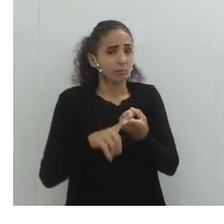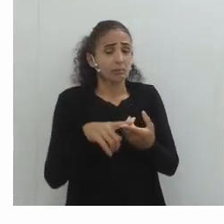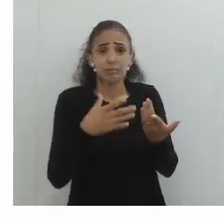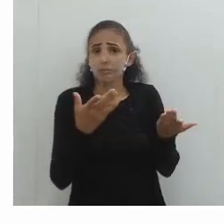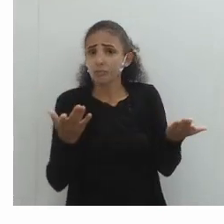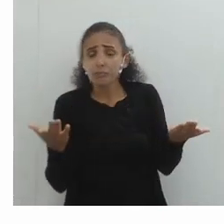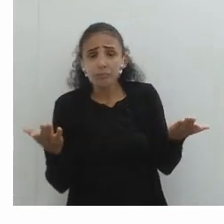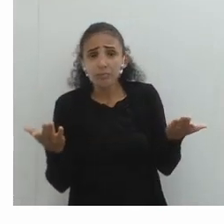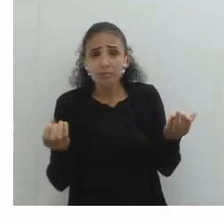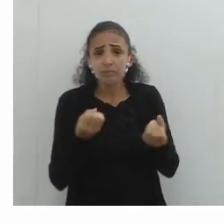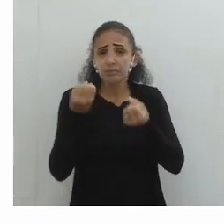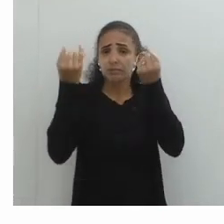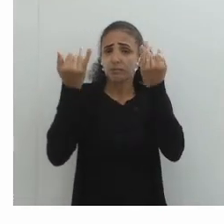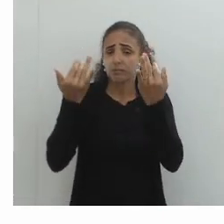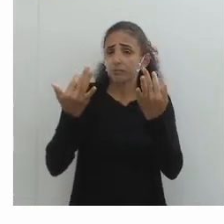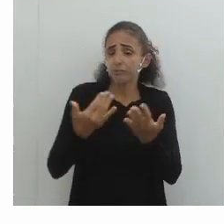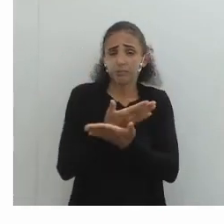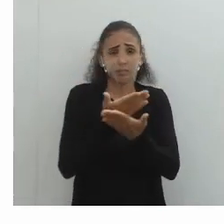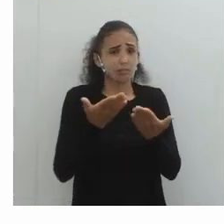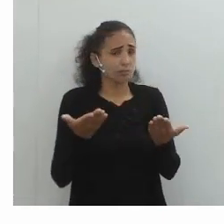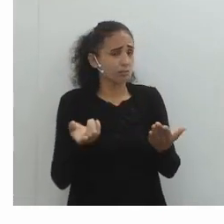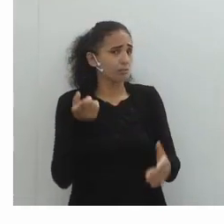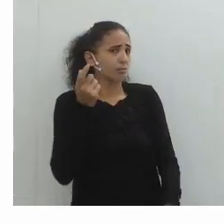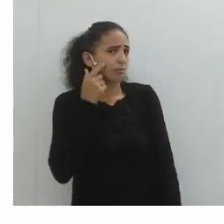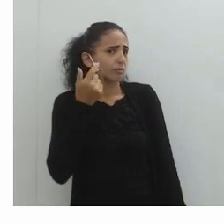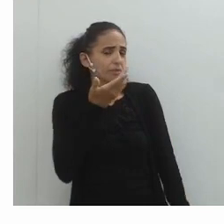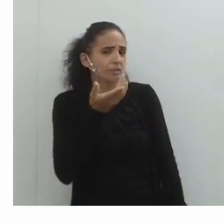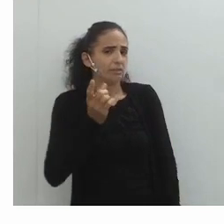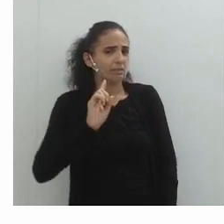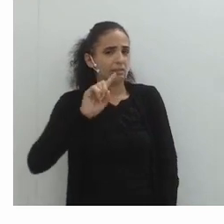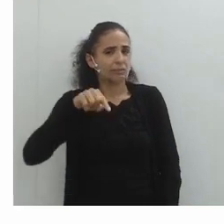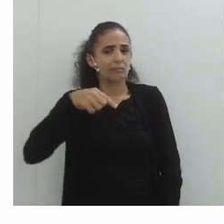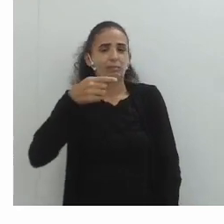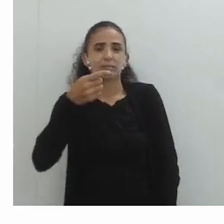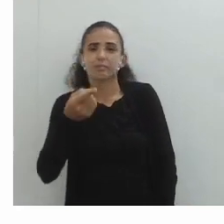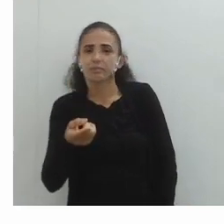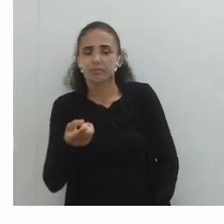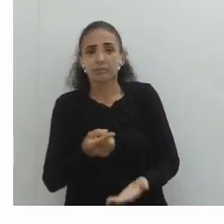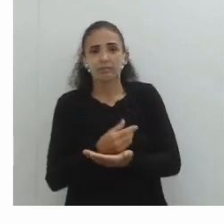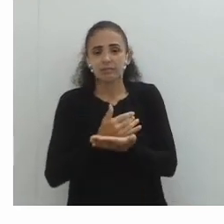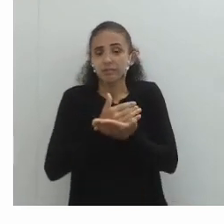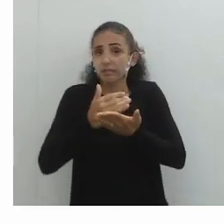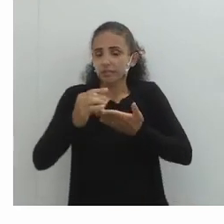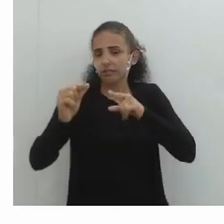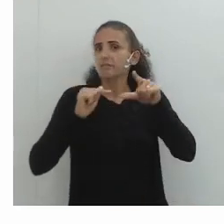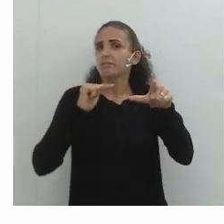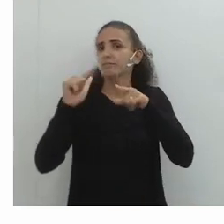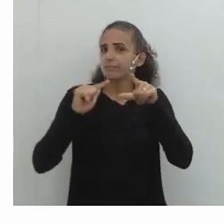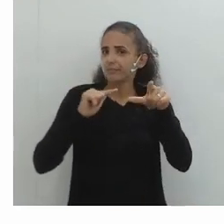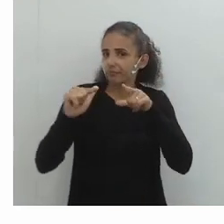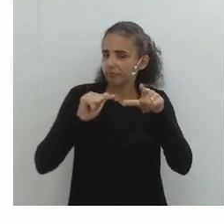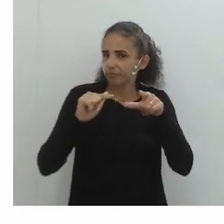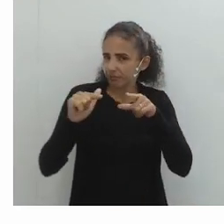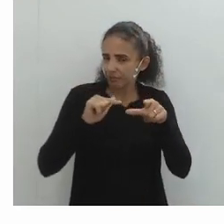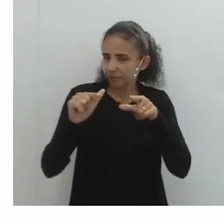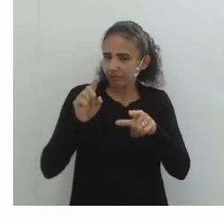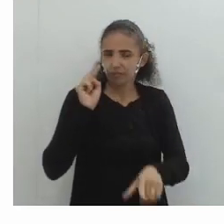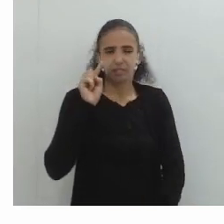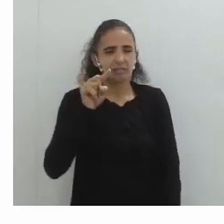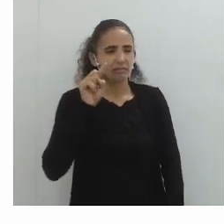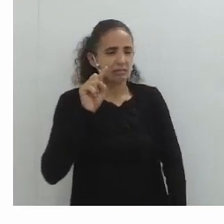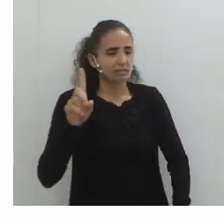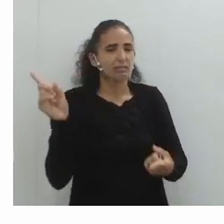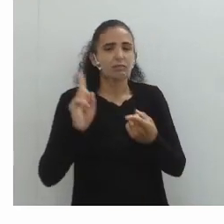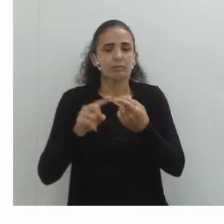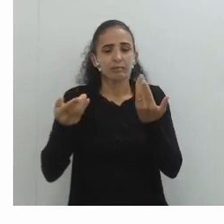ser abordado de outra maneira. Você que próximo ano vai entrar no mercado de trabalho. Você vai participar